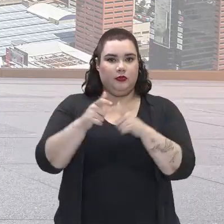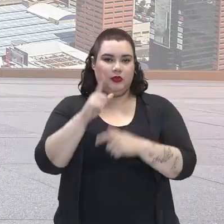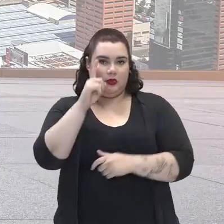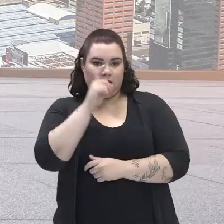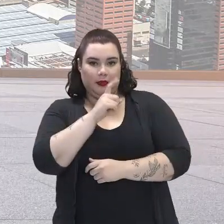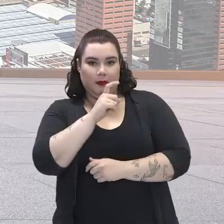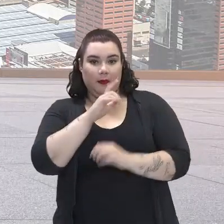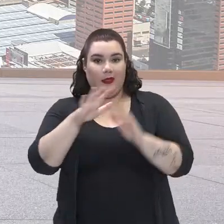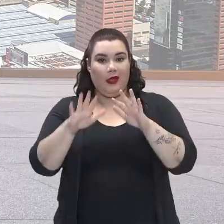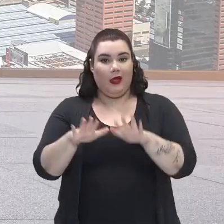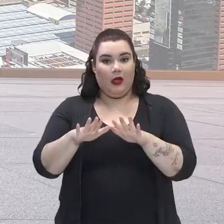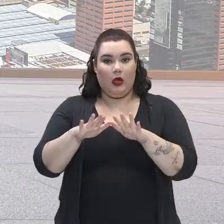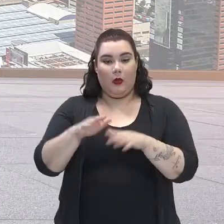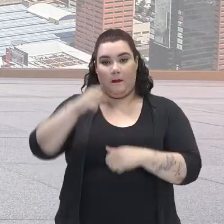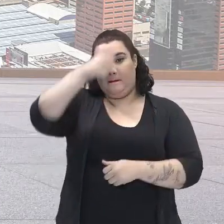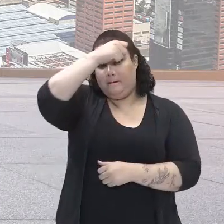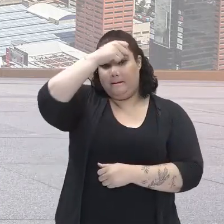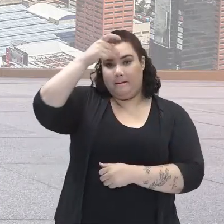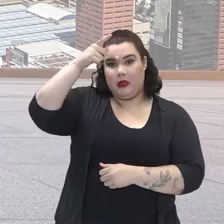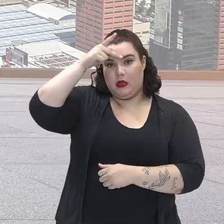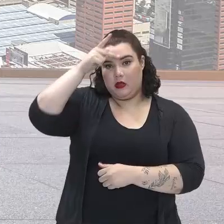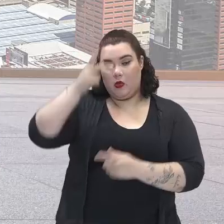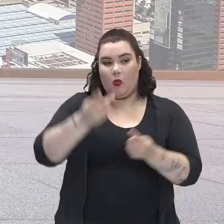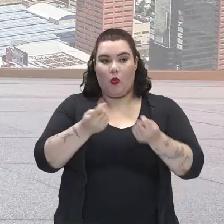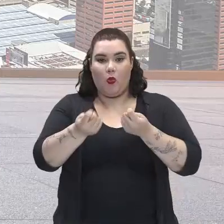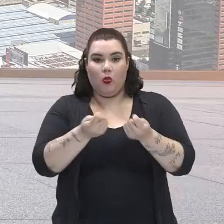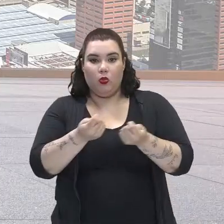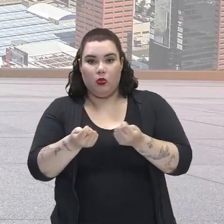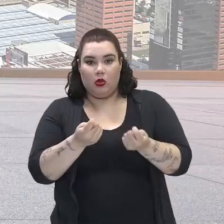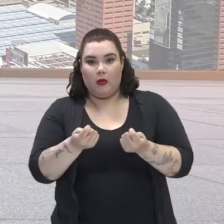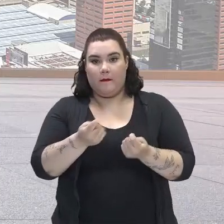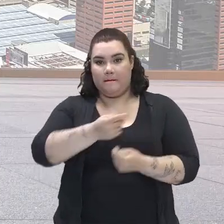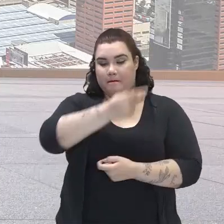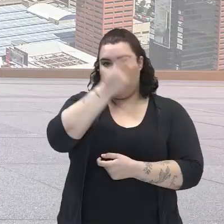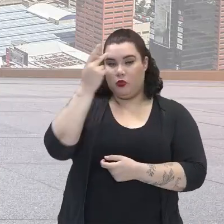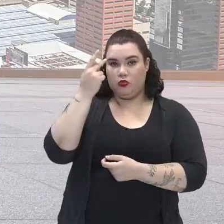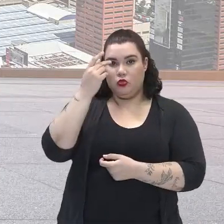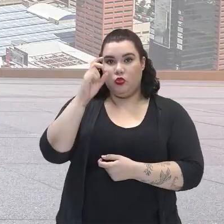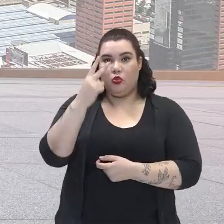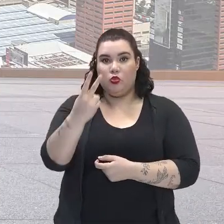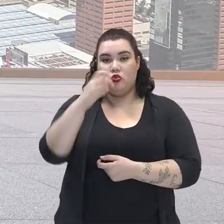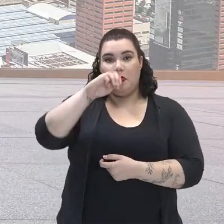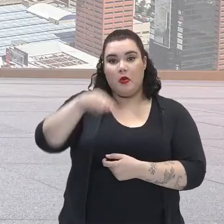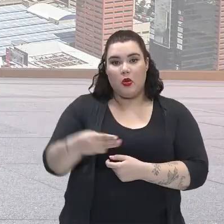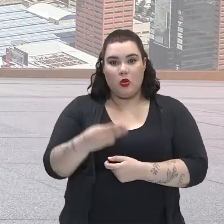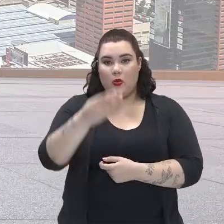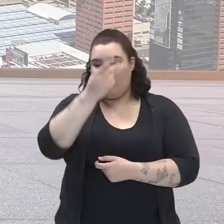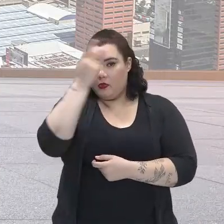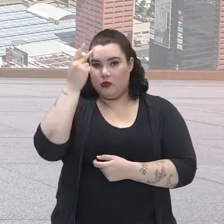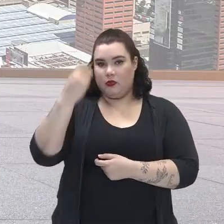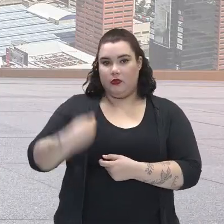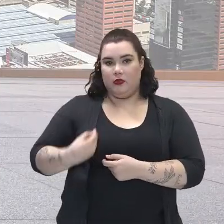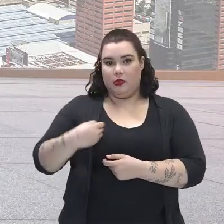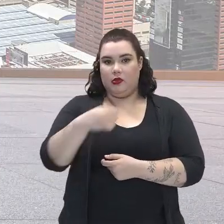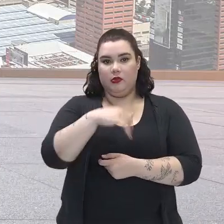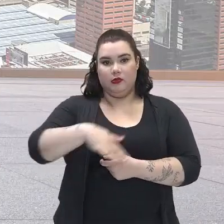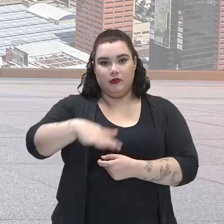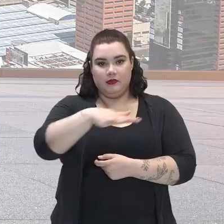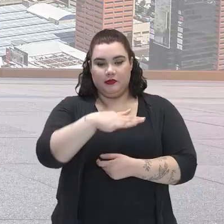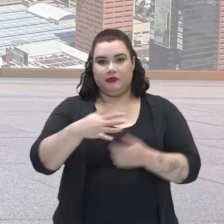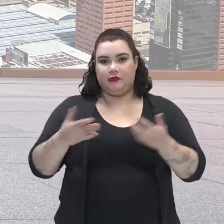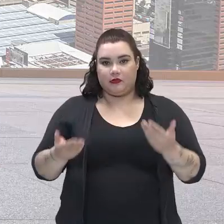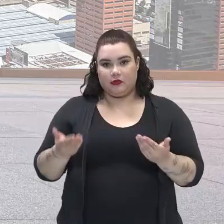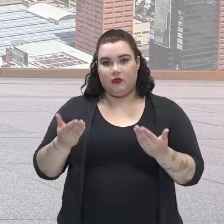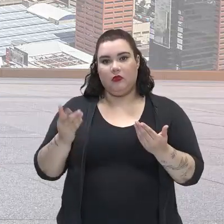dificuldade. Outra coisa é um prefeito gerir uma cidade que tem 2 milhões de habitantes ao mesmo tempo, por exemplo, né? Então